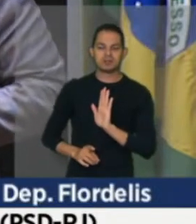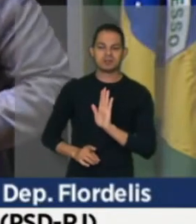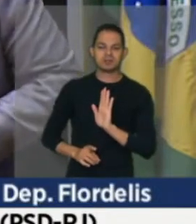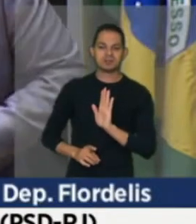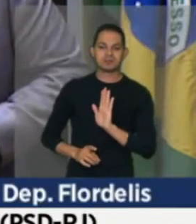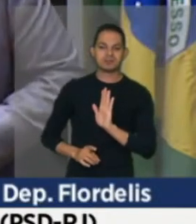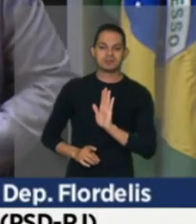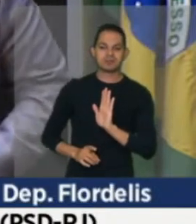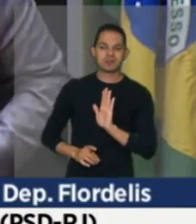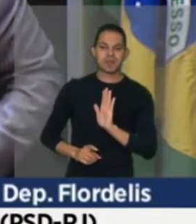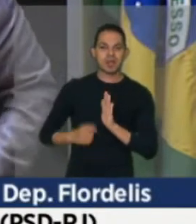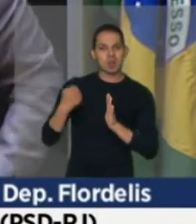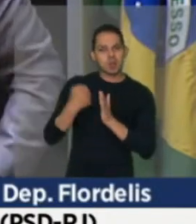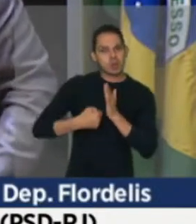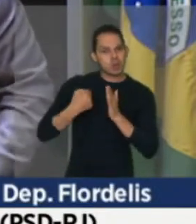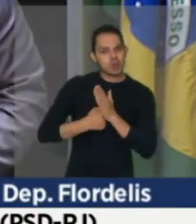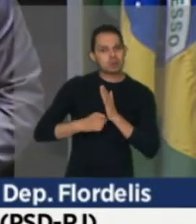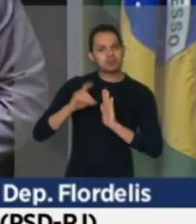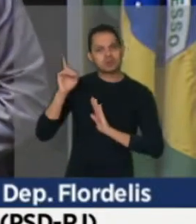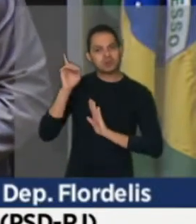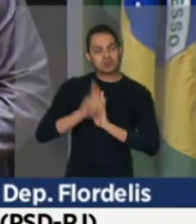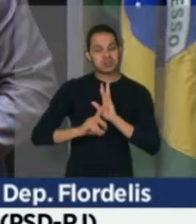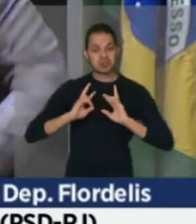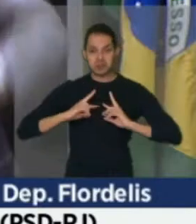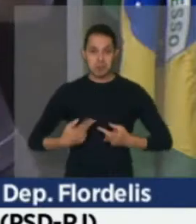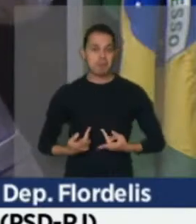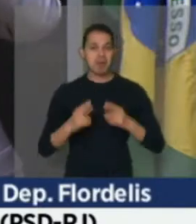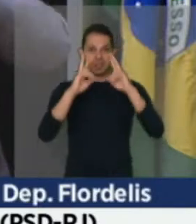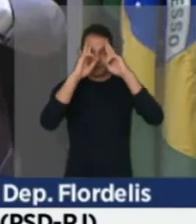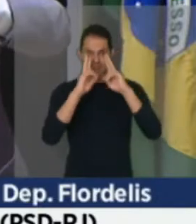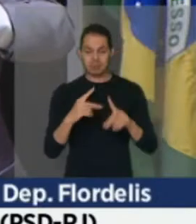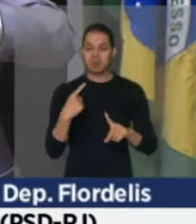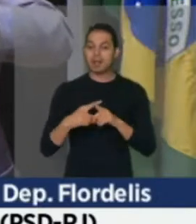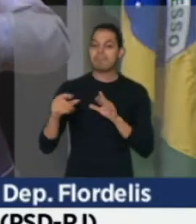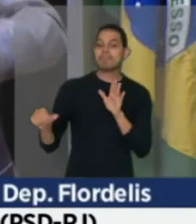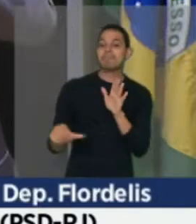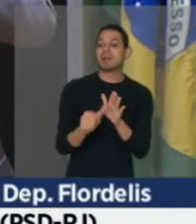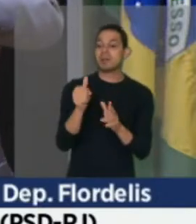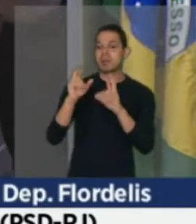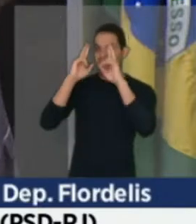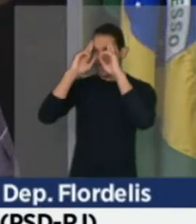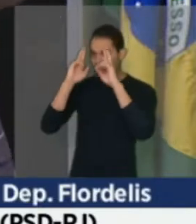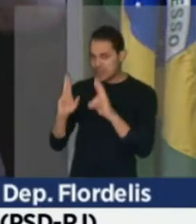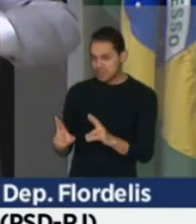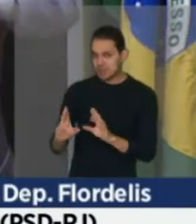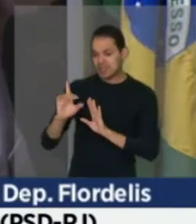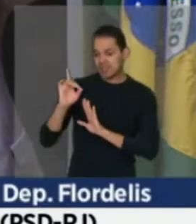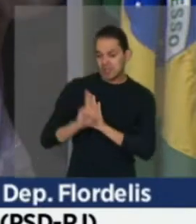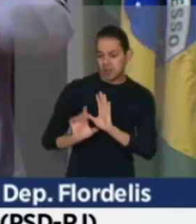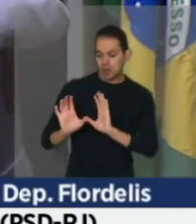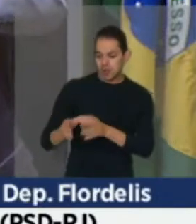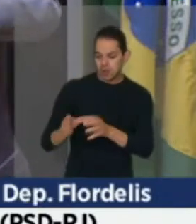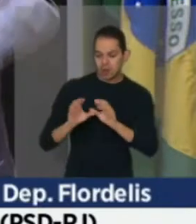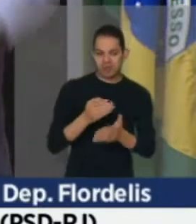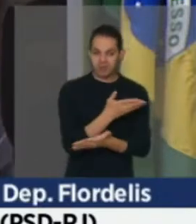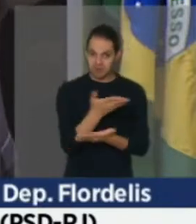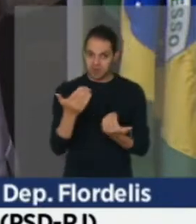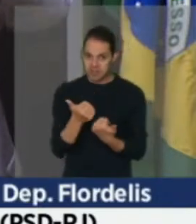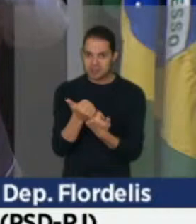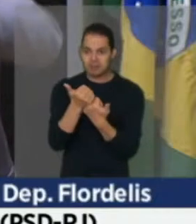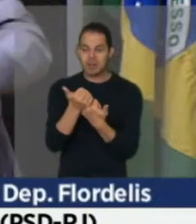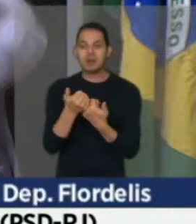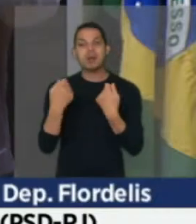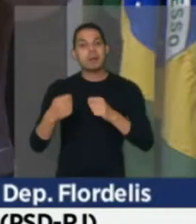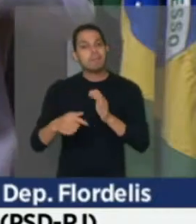dos militantes dos direitos humanos serem respeitados, porque primeiro, para respeitar os direitos dos grupos que vocês apoiam, têm